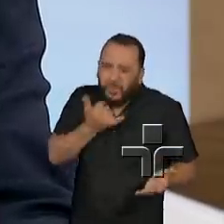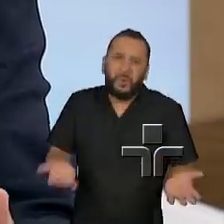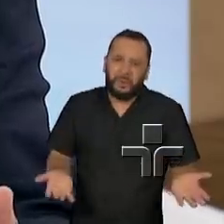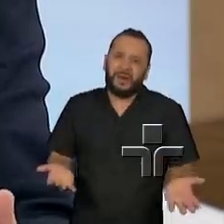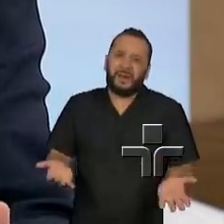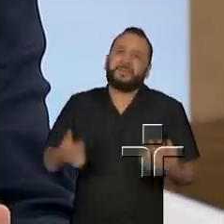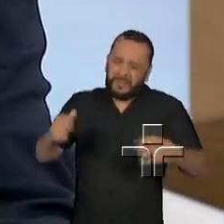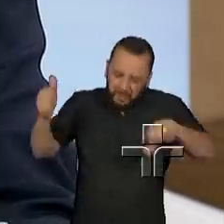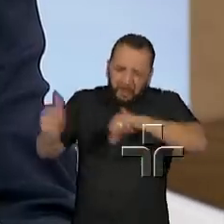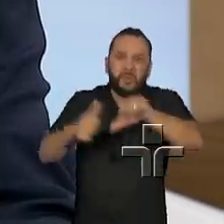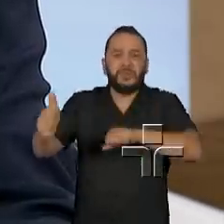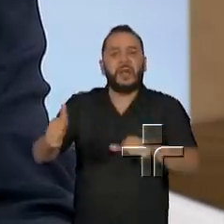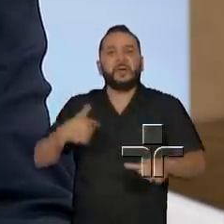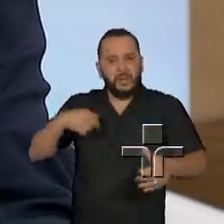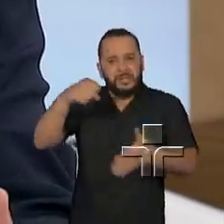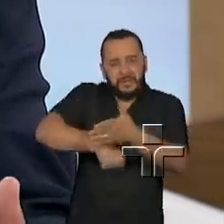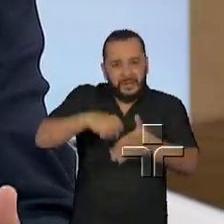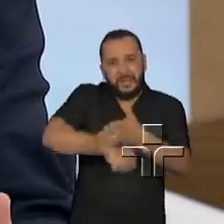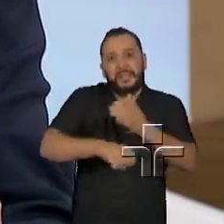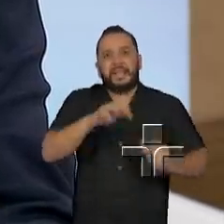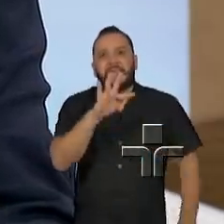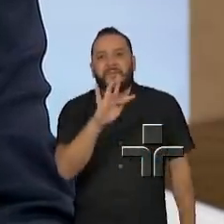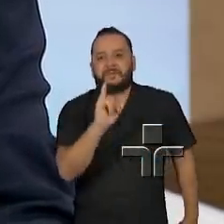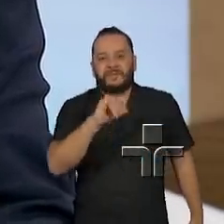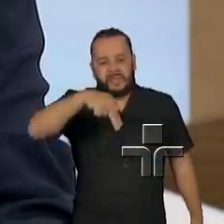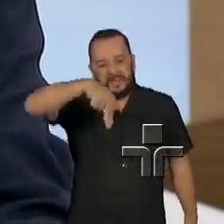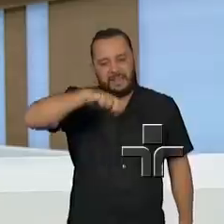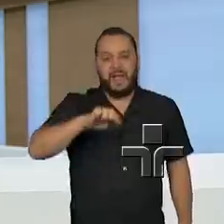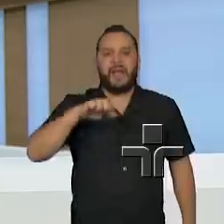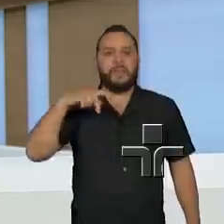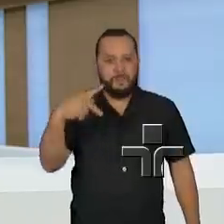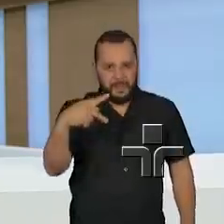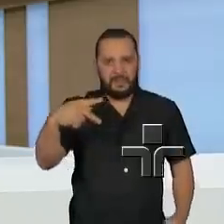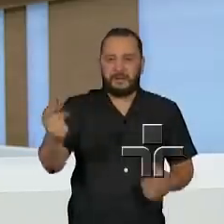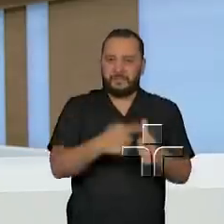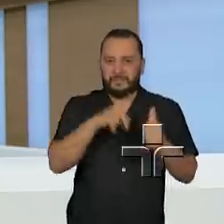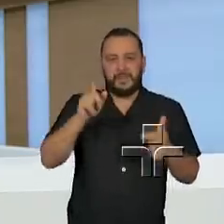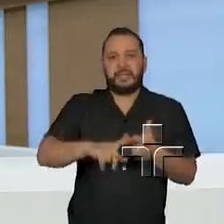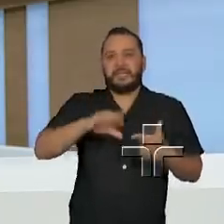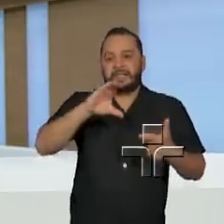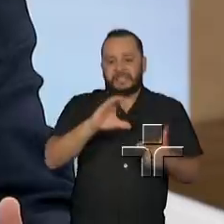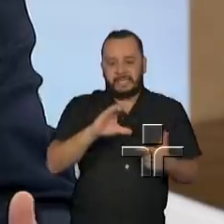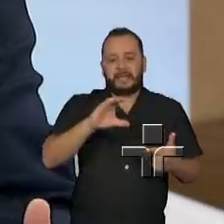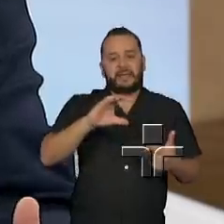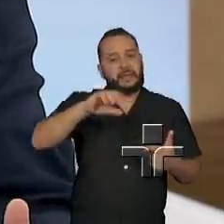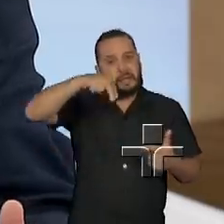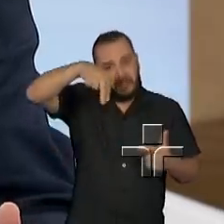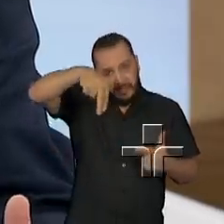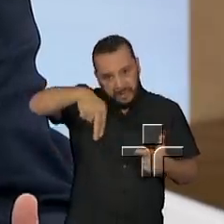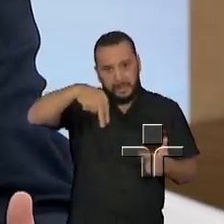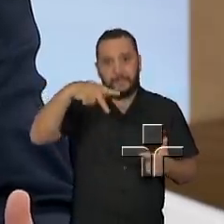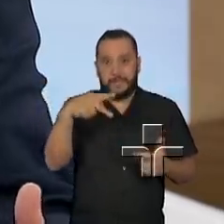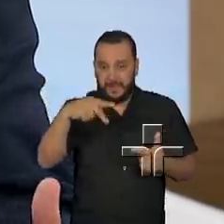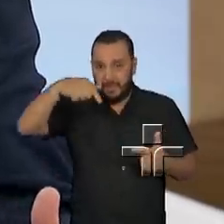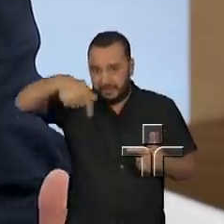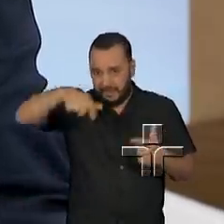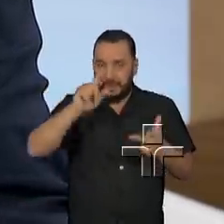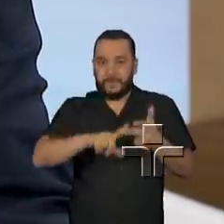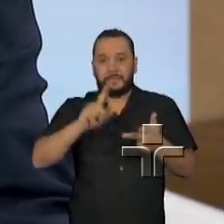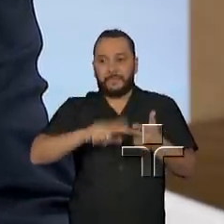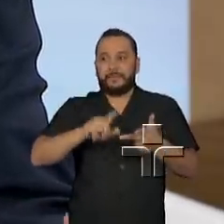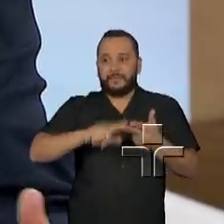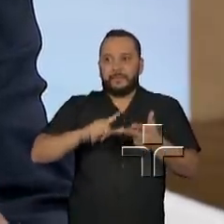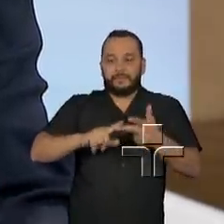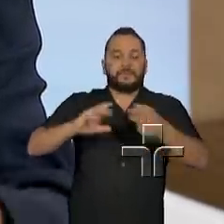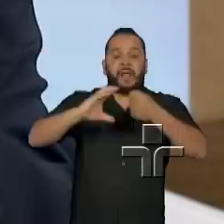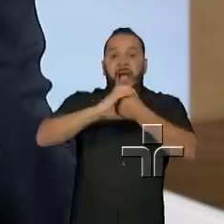É preciso que a gente defenda a FINEP no Ministério da Ciência e Tecnologia, é preciso defender o CNPq, é preciso defender a CAPES. O Brasil vinha dando